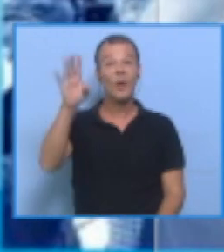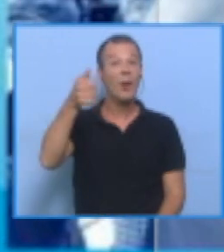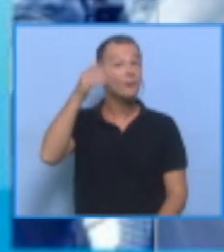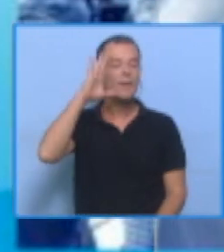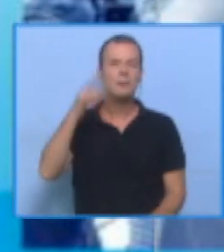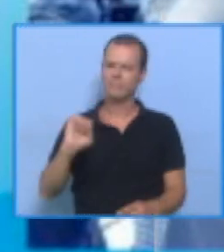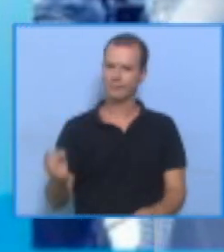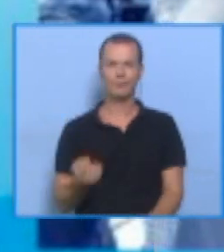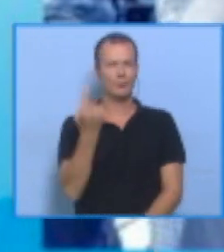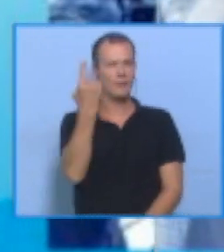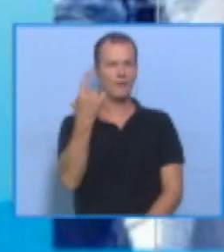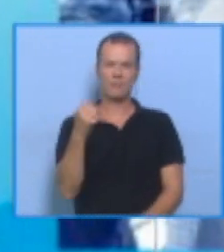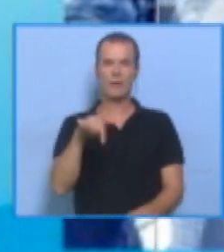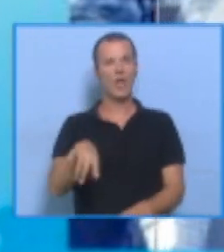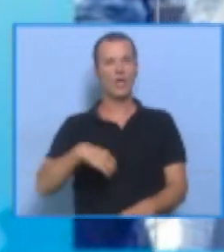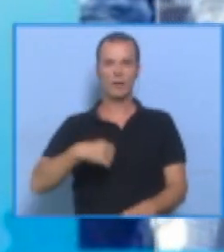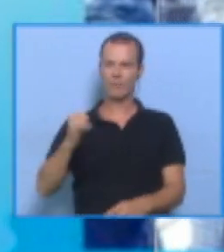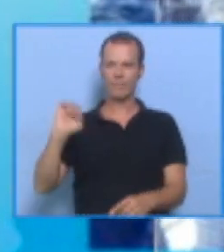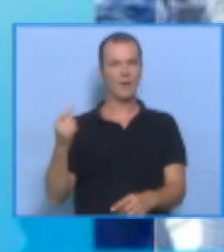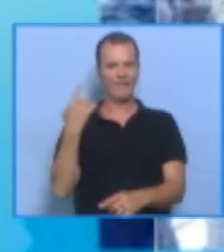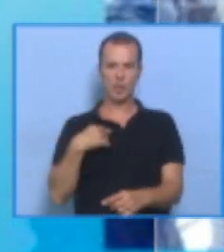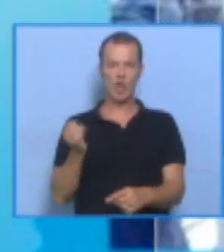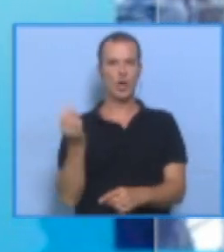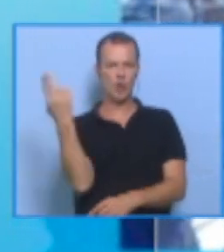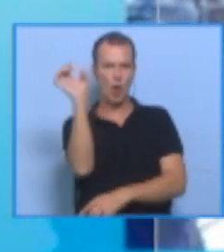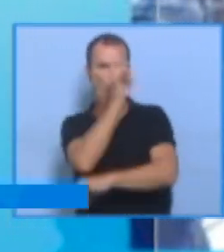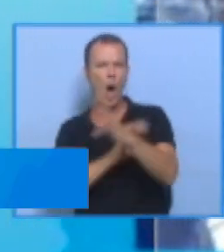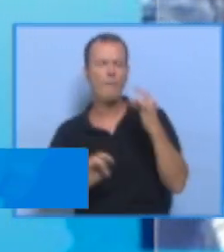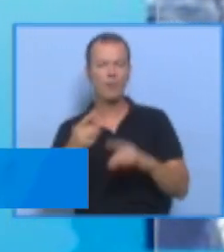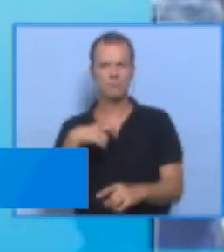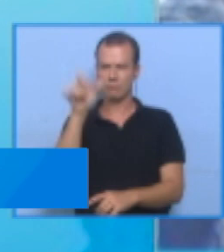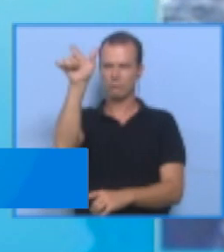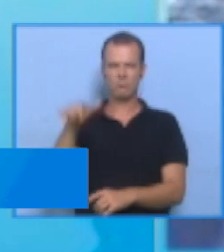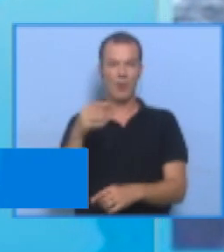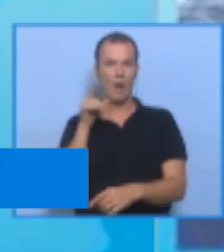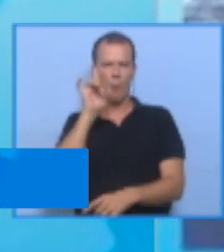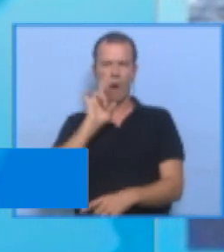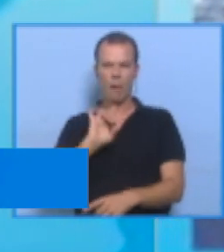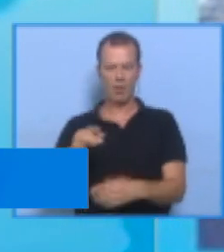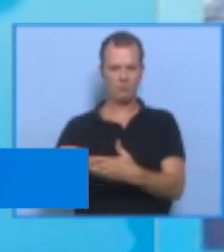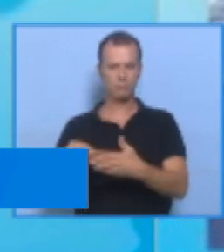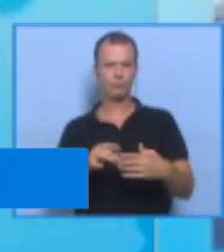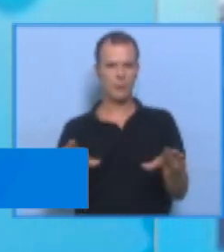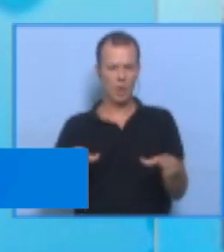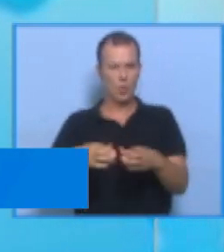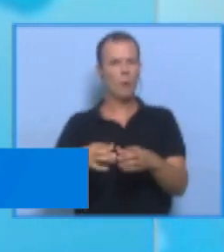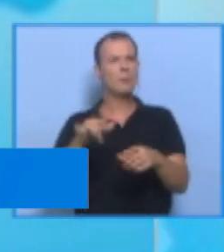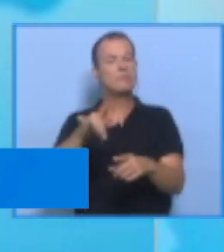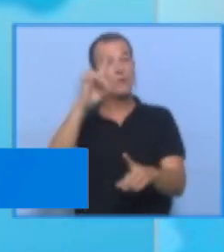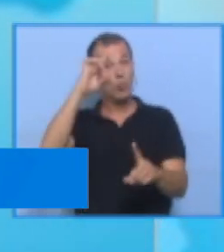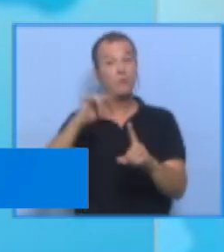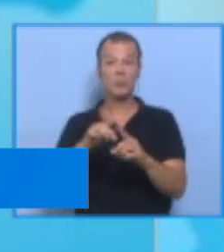Olá, boa tarde. Pela primeira vez na sua história, a União Europeia conta com uma mulher à frente da Comissão, que gera o destino